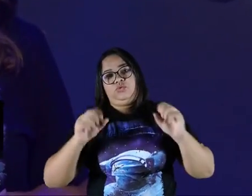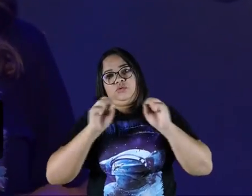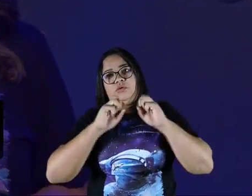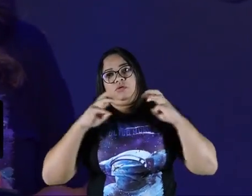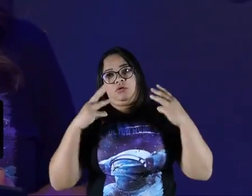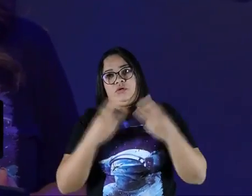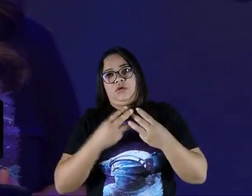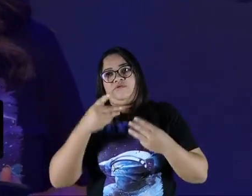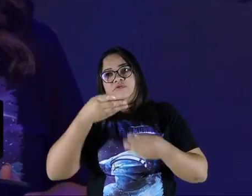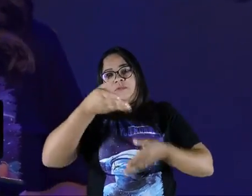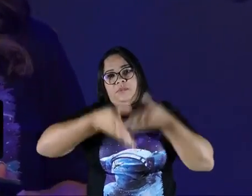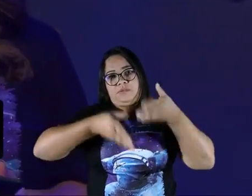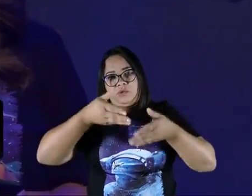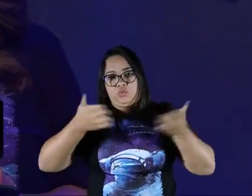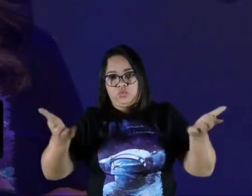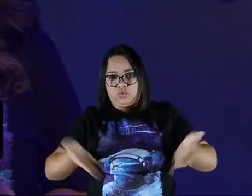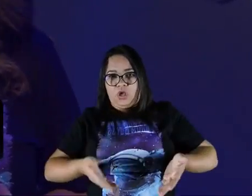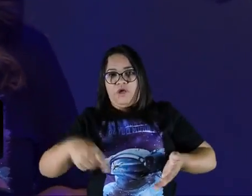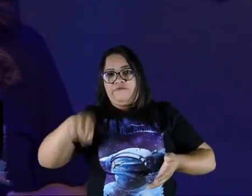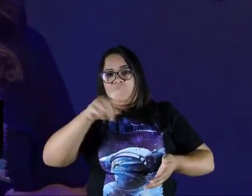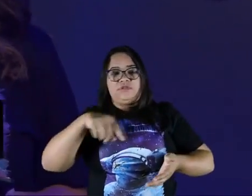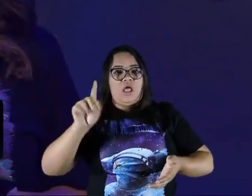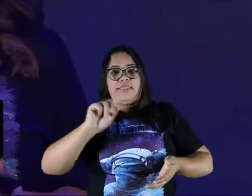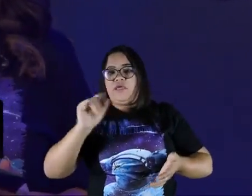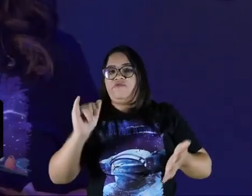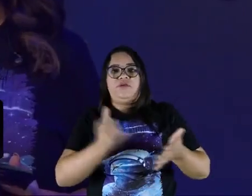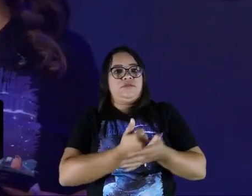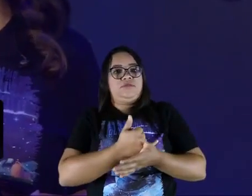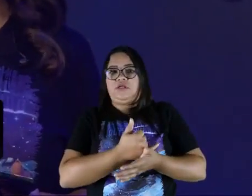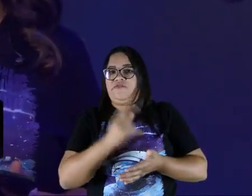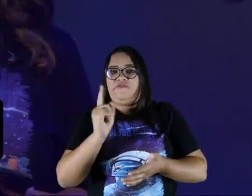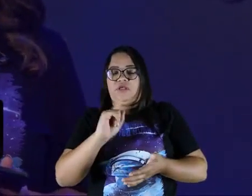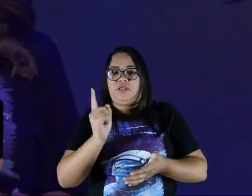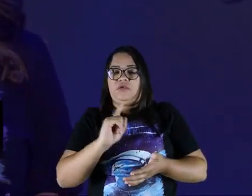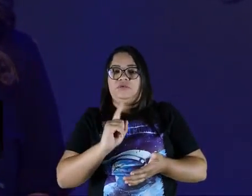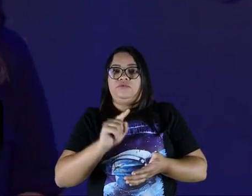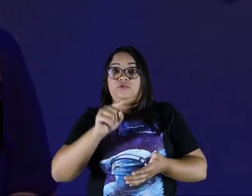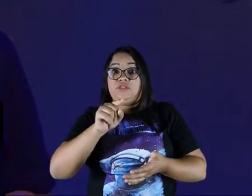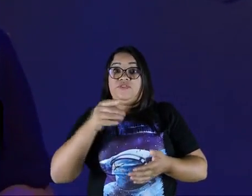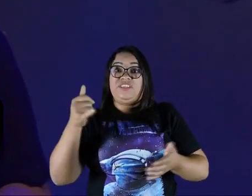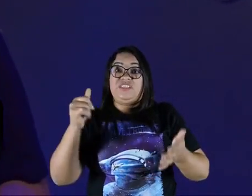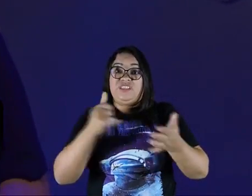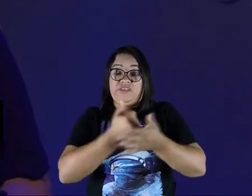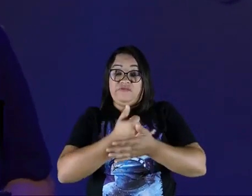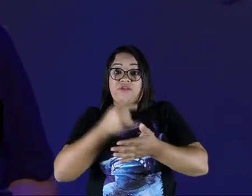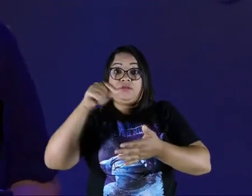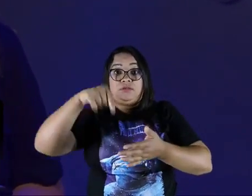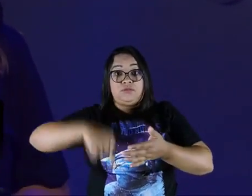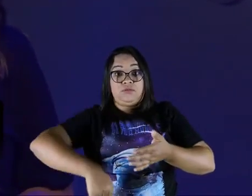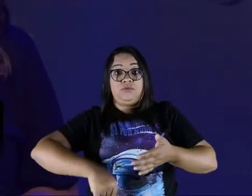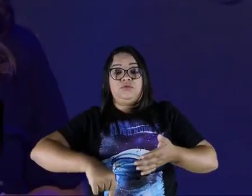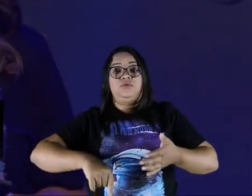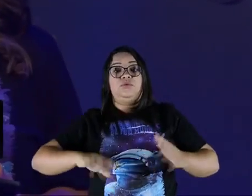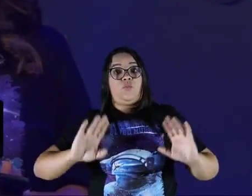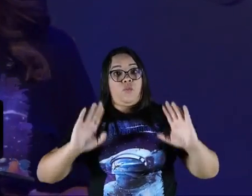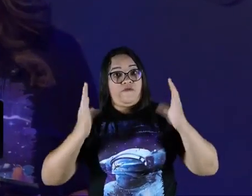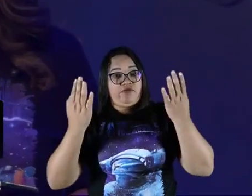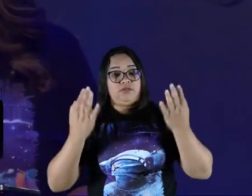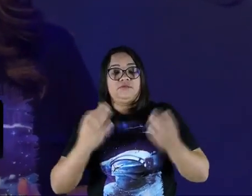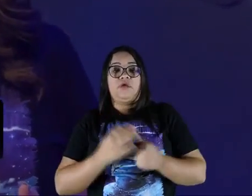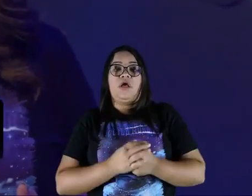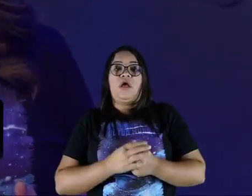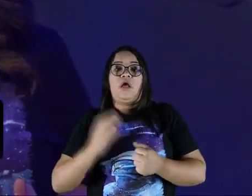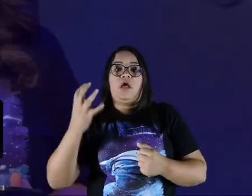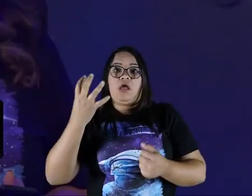possa acessar. Então, hoje você não vai se inscrever em workshops. Você vai se inscrever no evento, vai receber o seu número de inscrição.